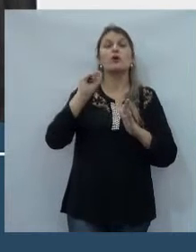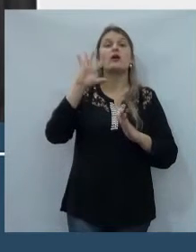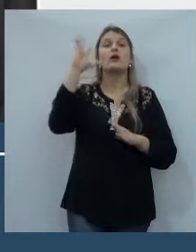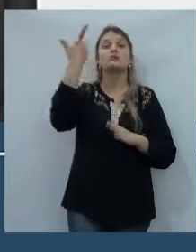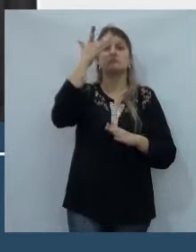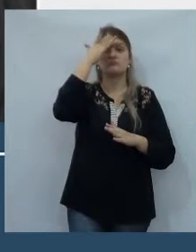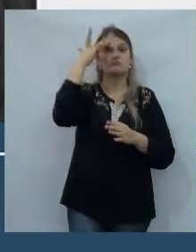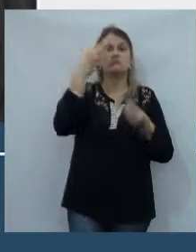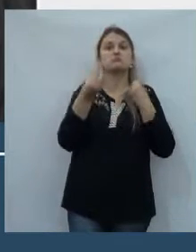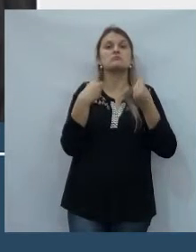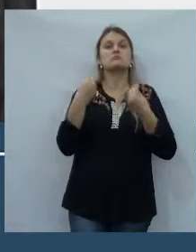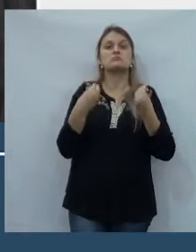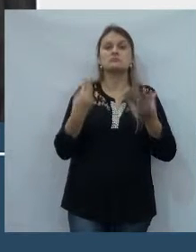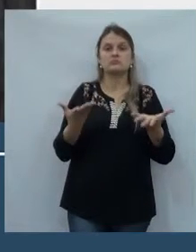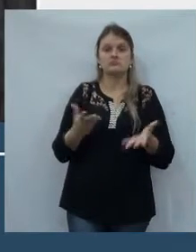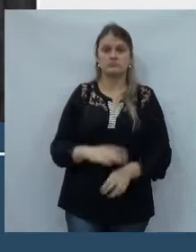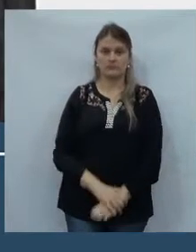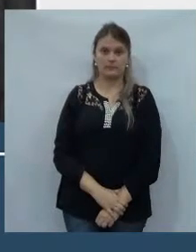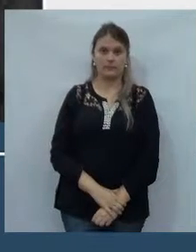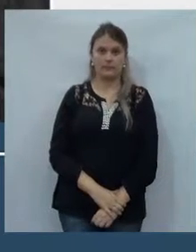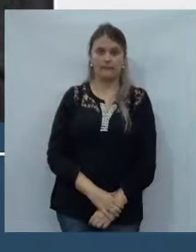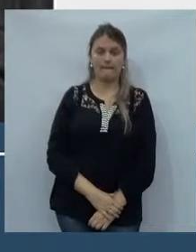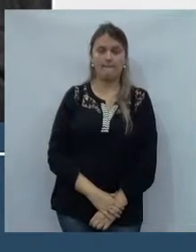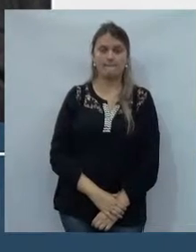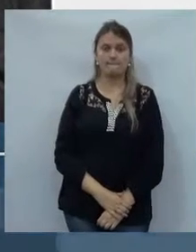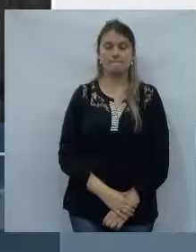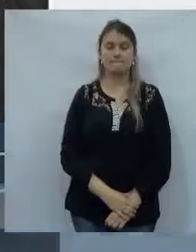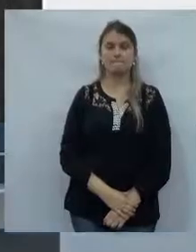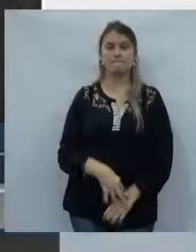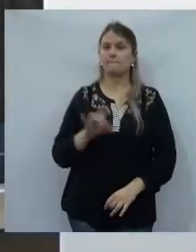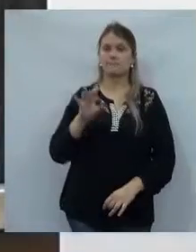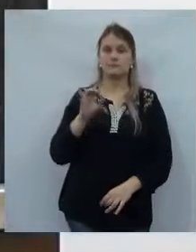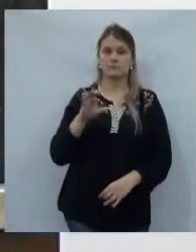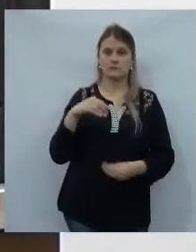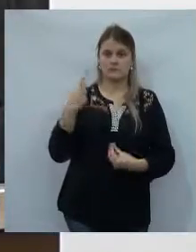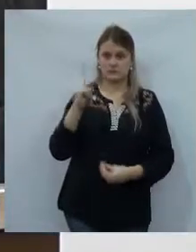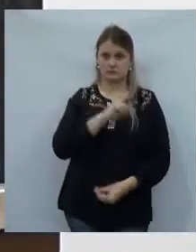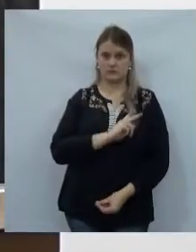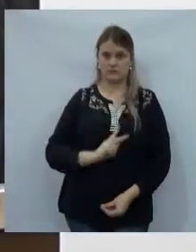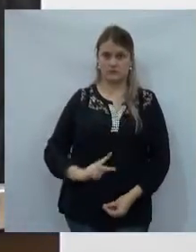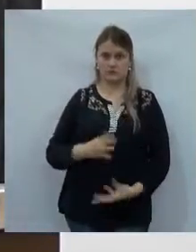Seria isso, senhor presidente. Muito obrigado.